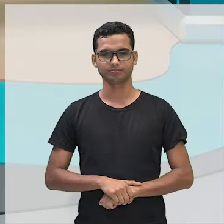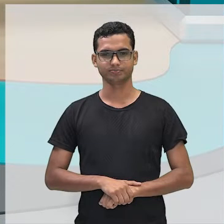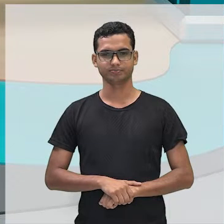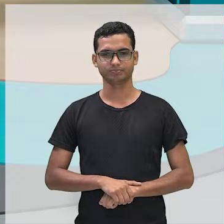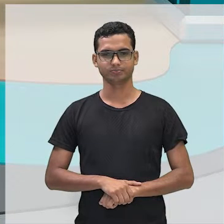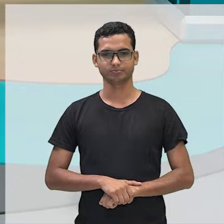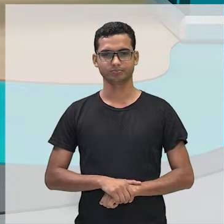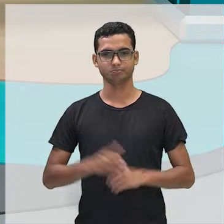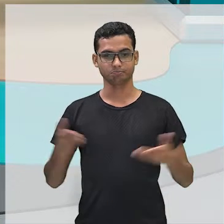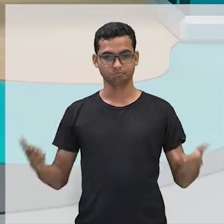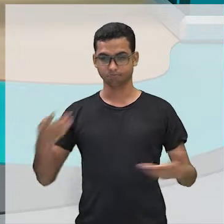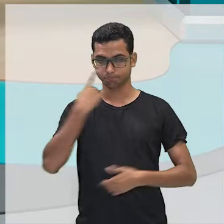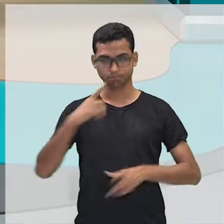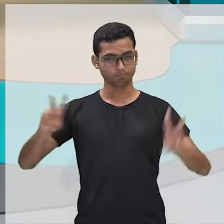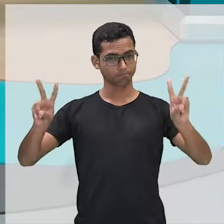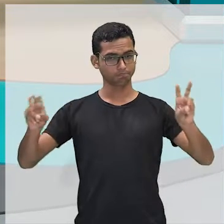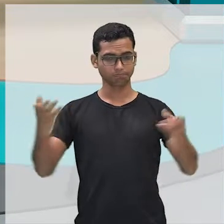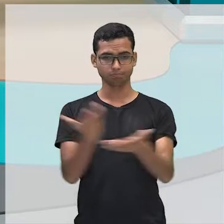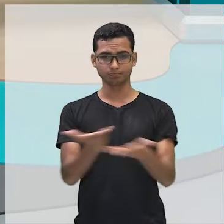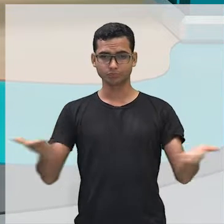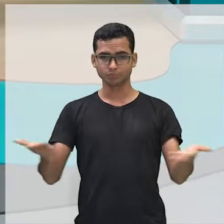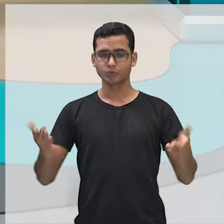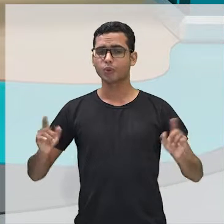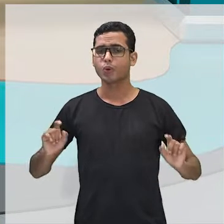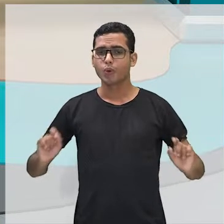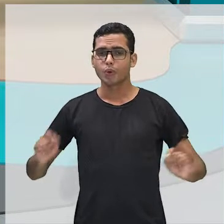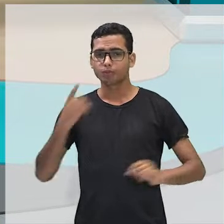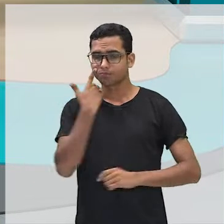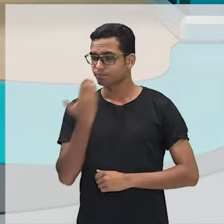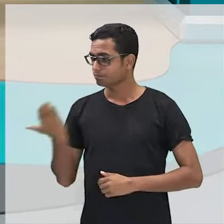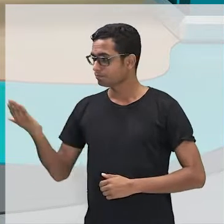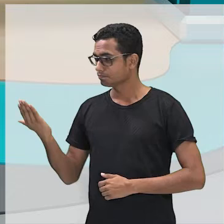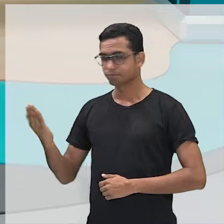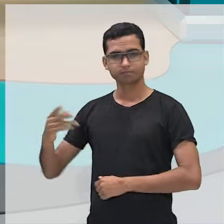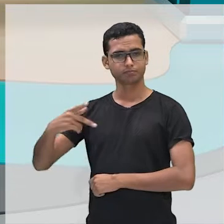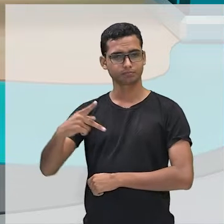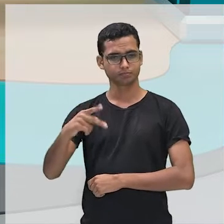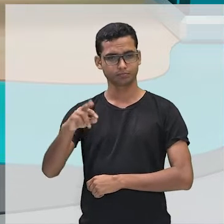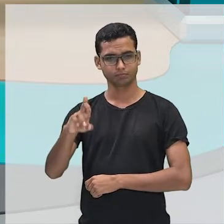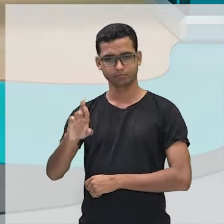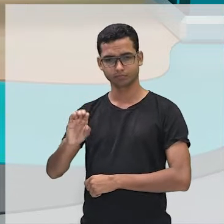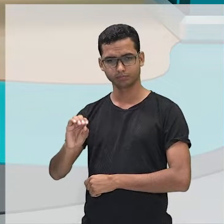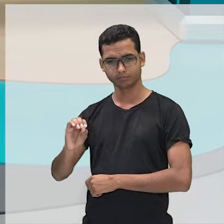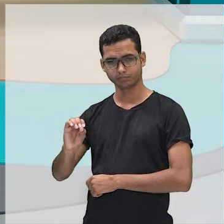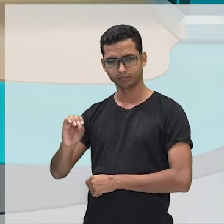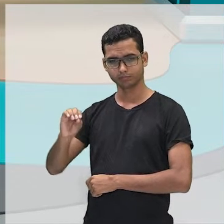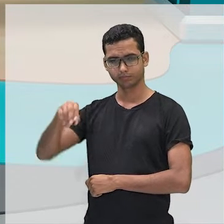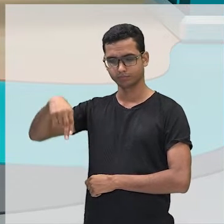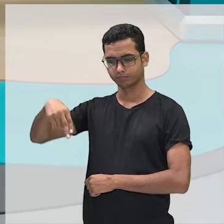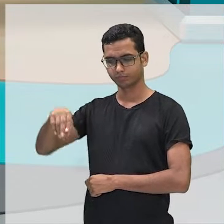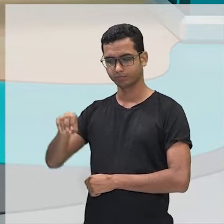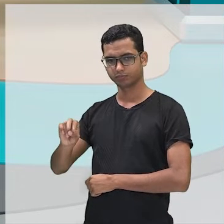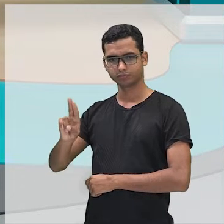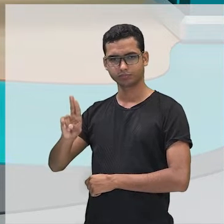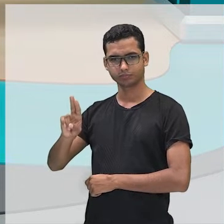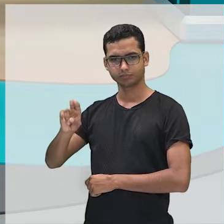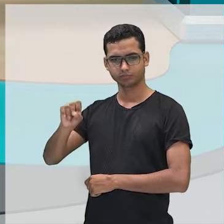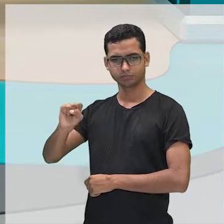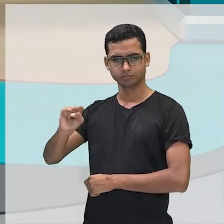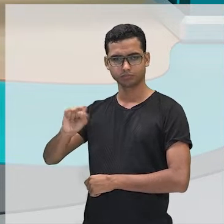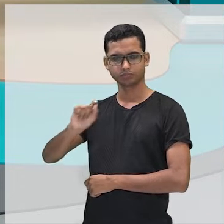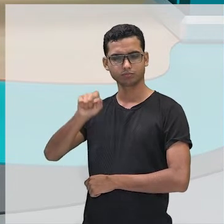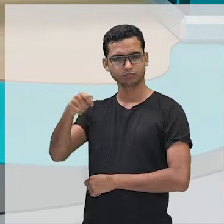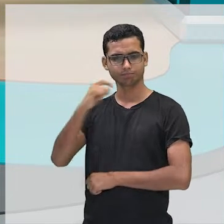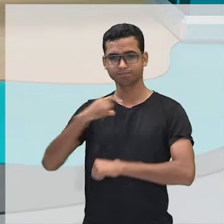Bom, então o nosso assunto continua sendo pronouns, ok? Pronomes. Mais especificamente